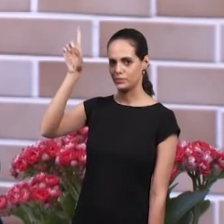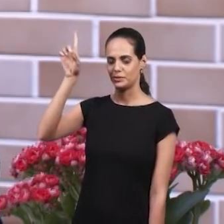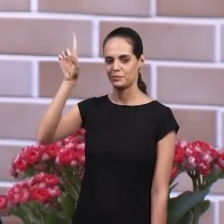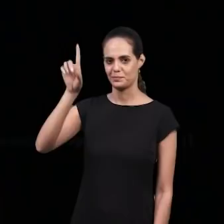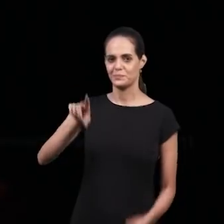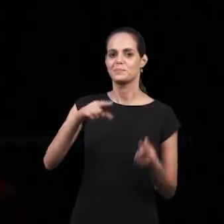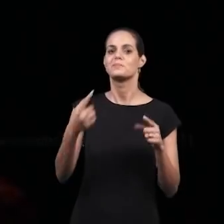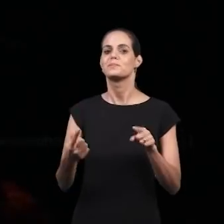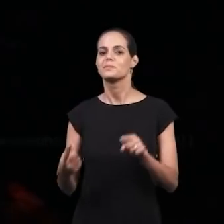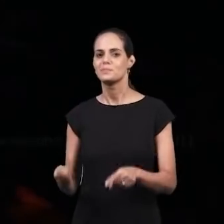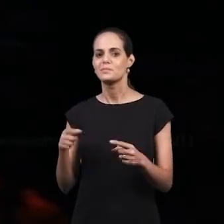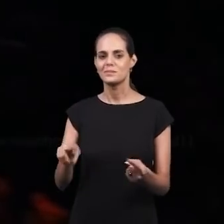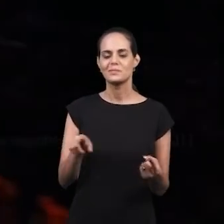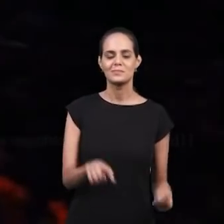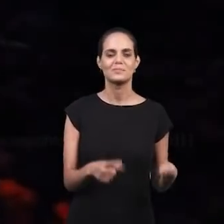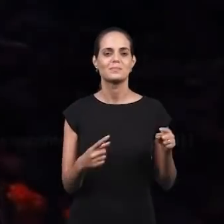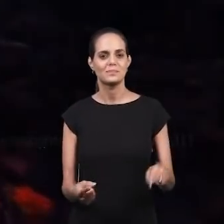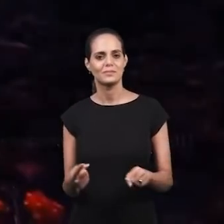Deus.